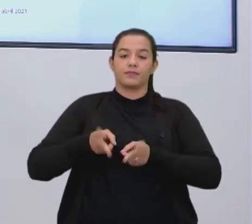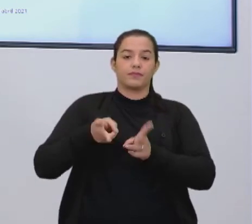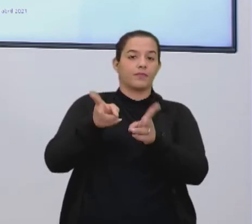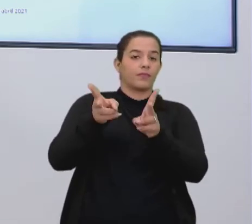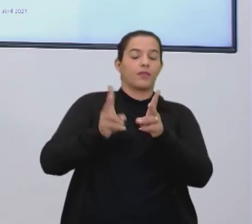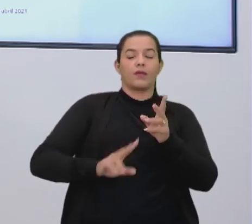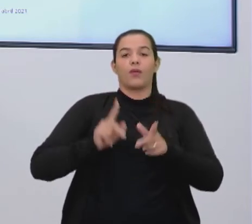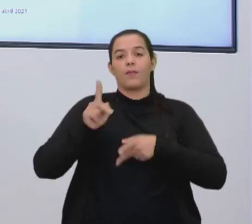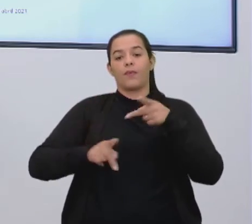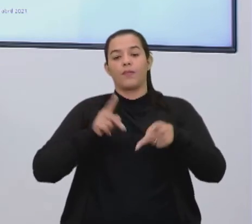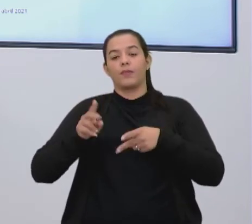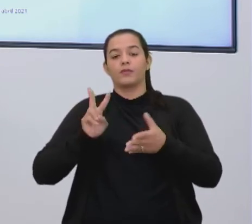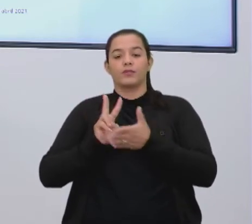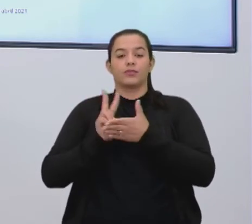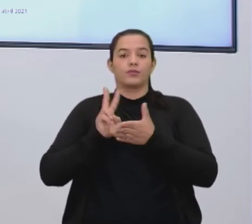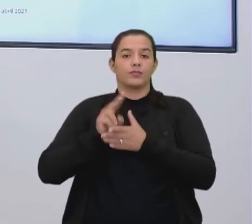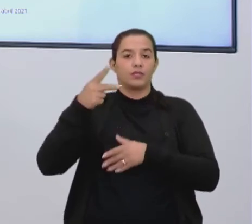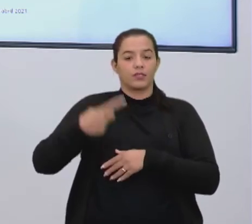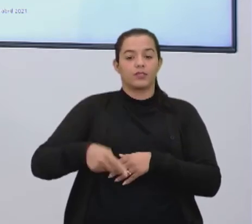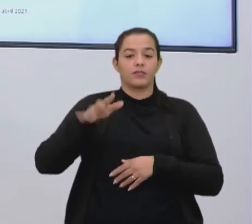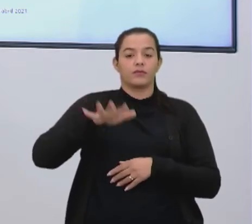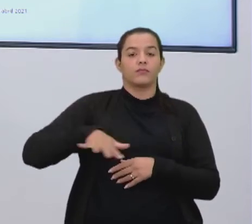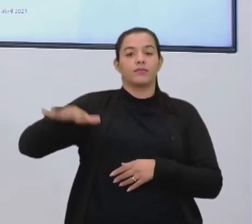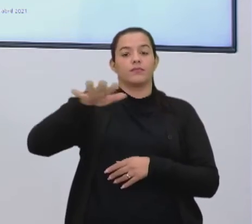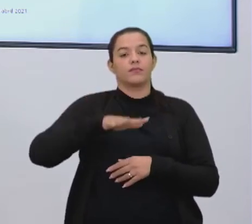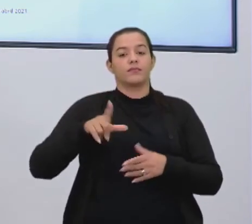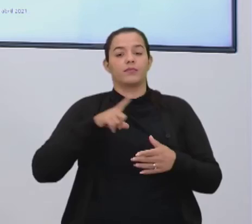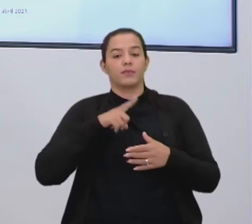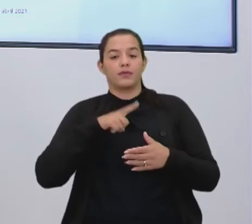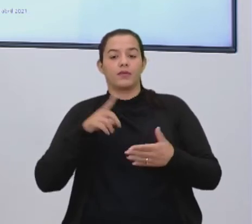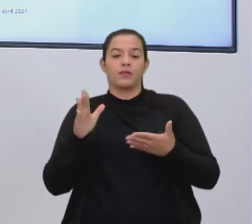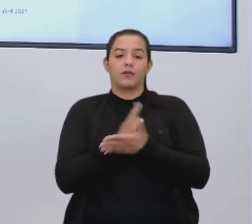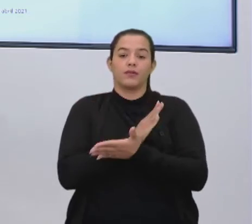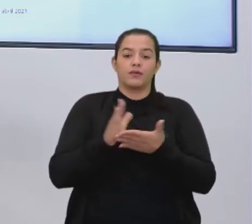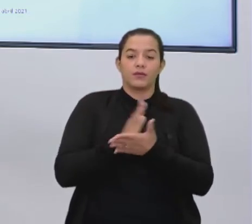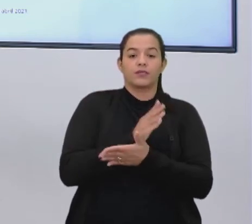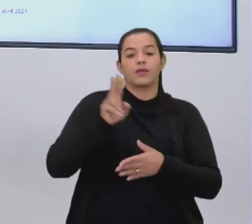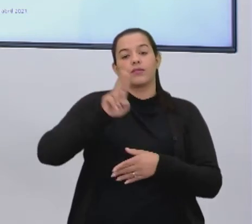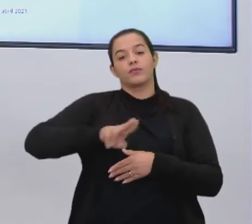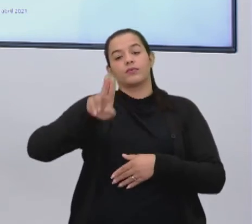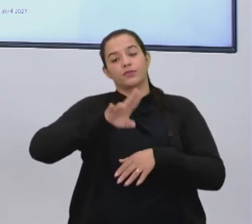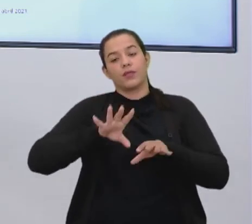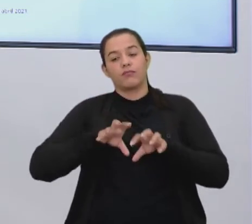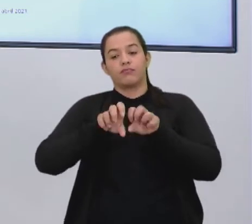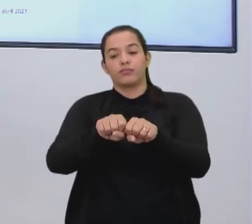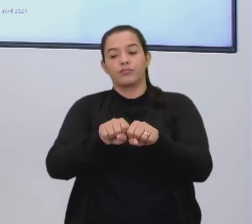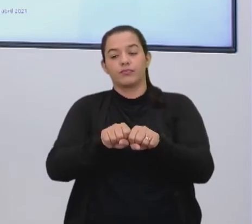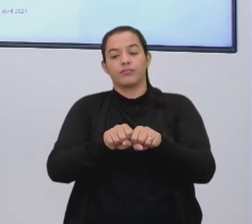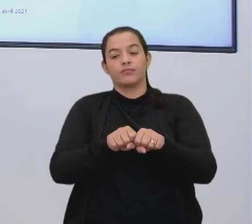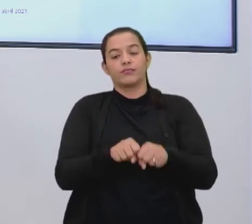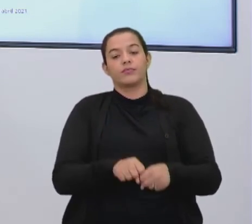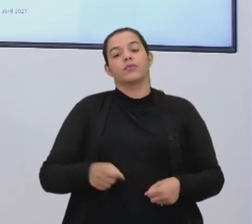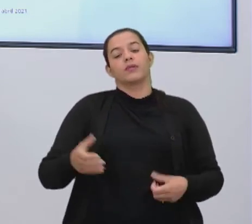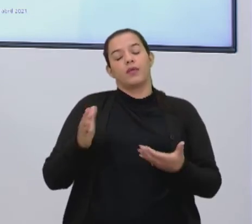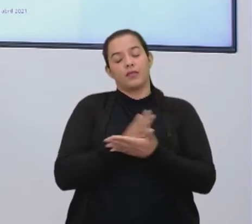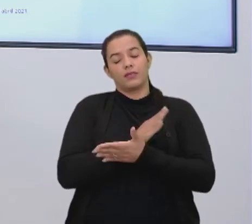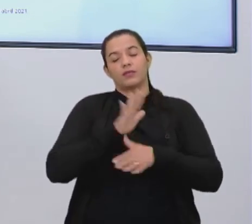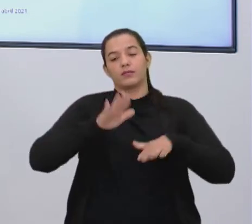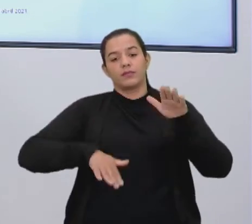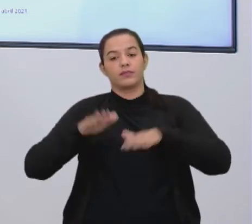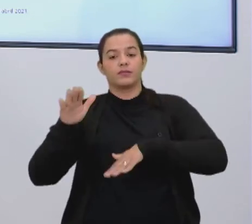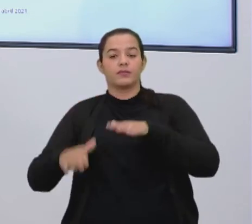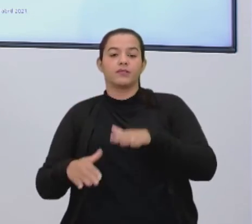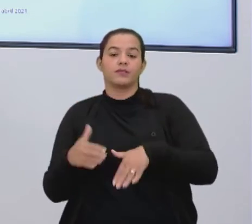com as populações indígenas aqui no Brasil, em que a galera quer utilizar o território indígena, e aí, muitas vezes,